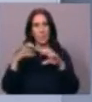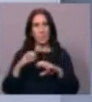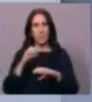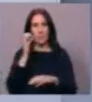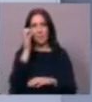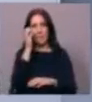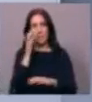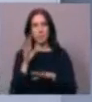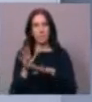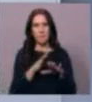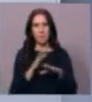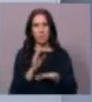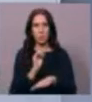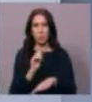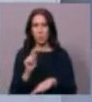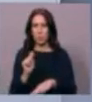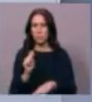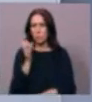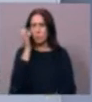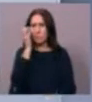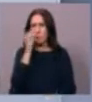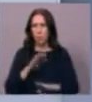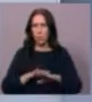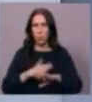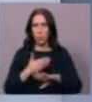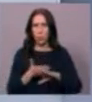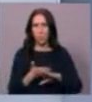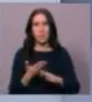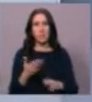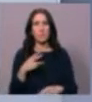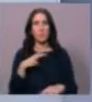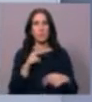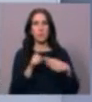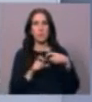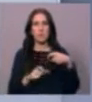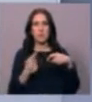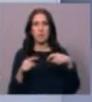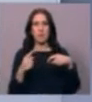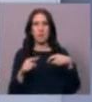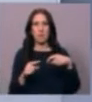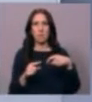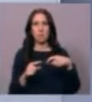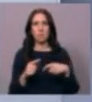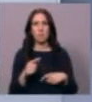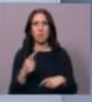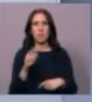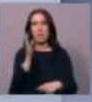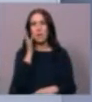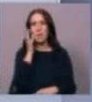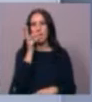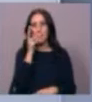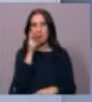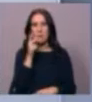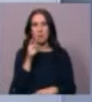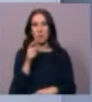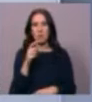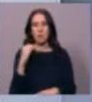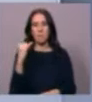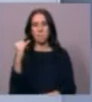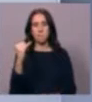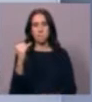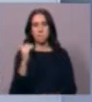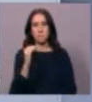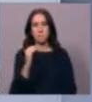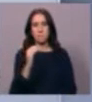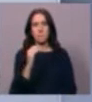um vento sudoeste muito forte. E para o continente temos então uma frente quente a deslocar-se